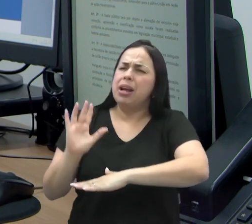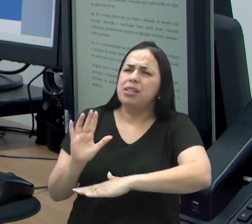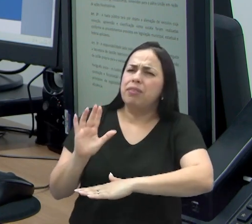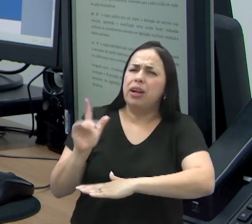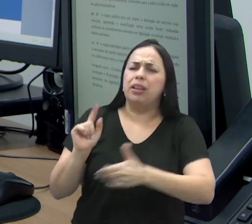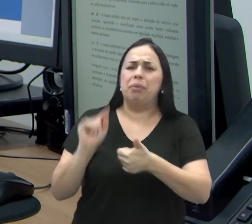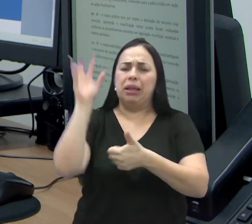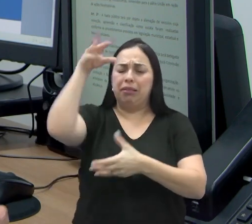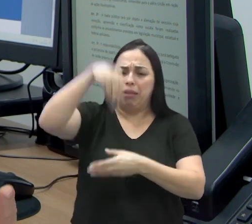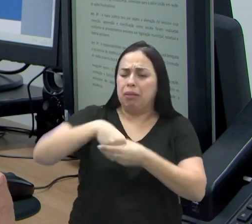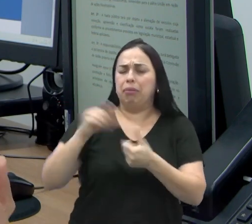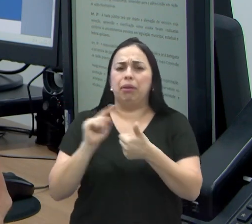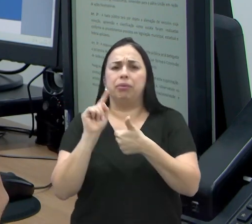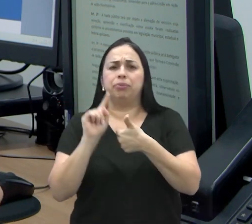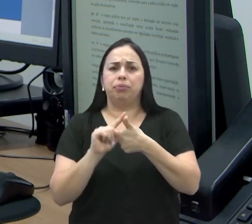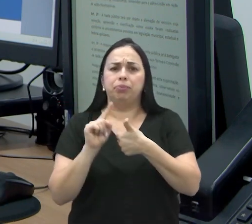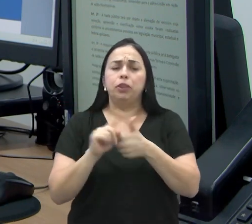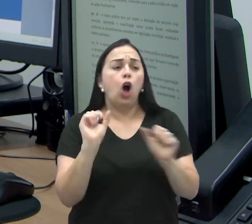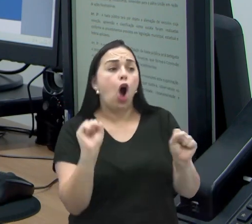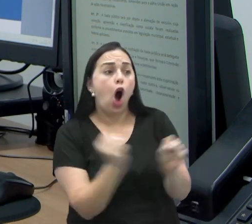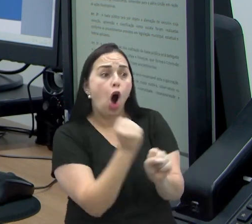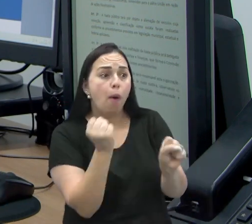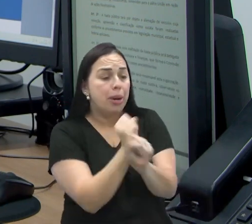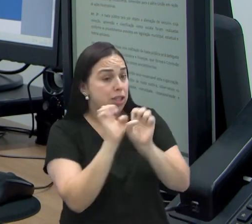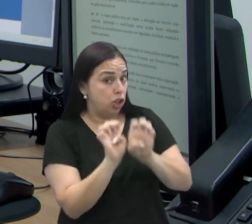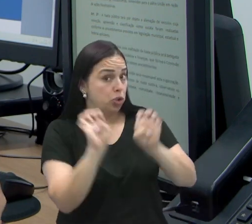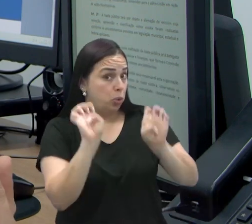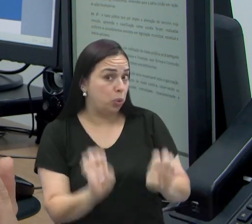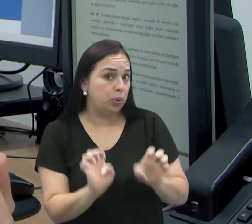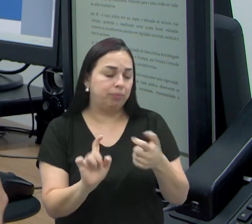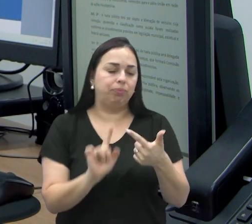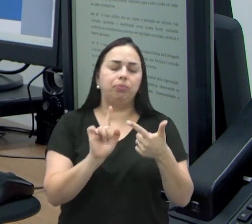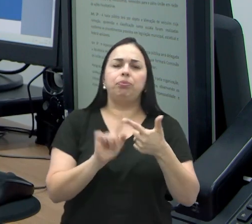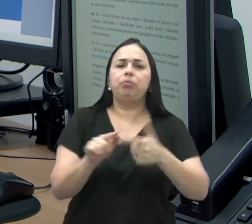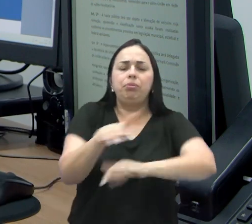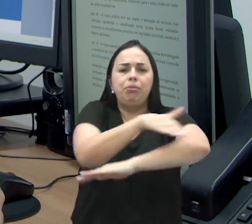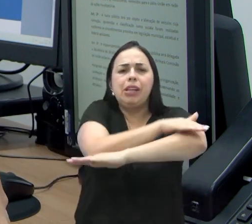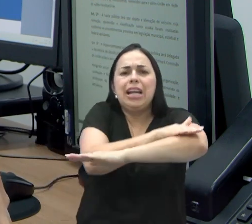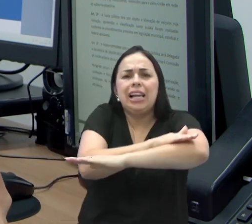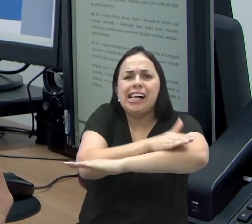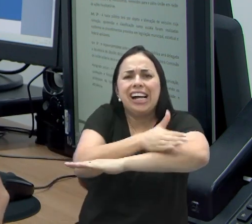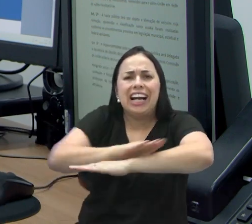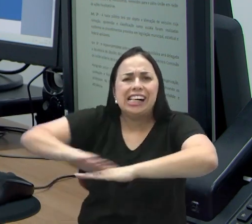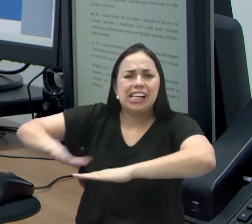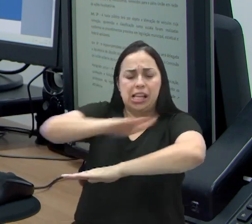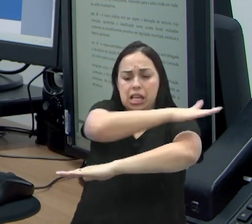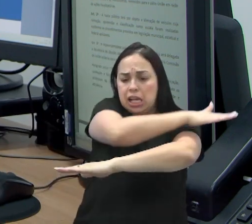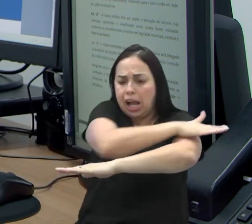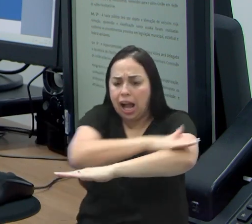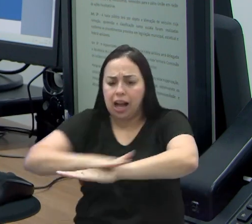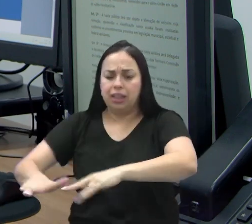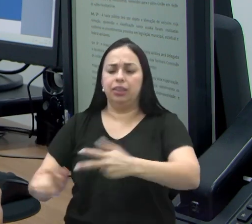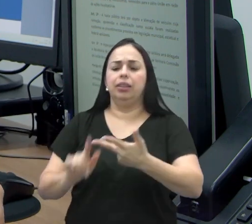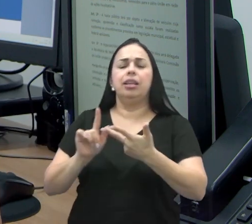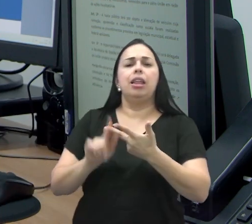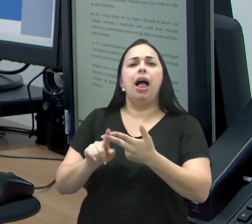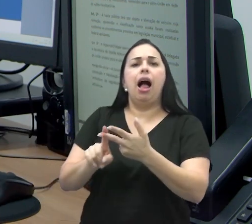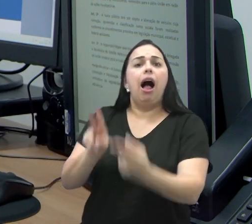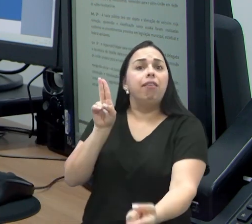que isso vai englobar? Vai englobar obras de infraestrutura, então recapeamento, abertura de novas